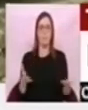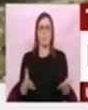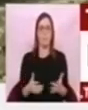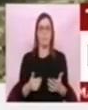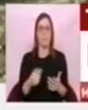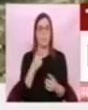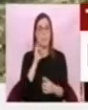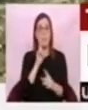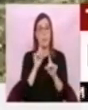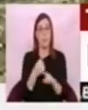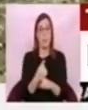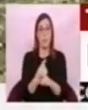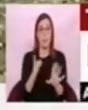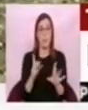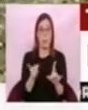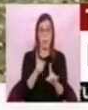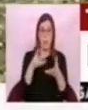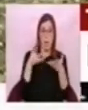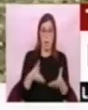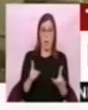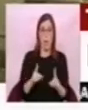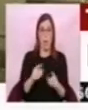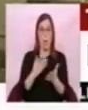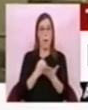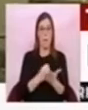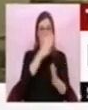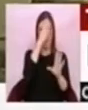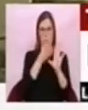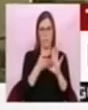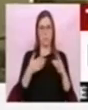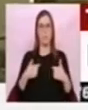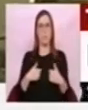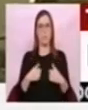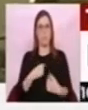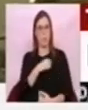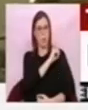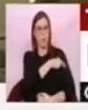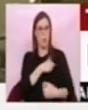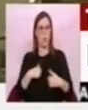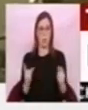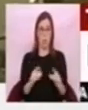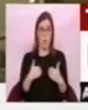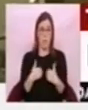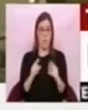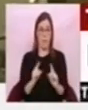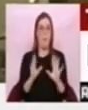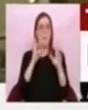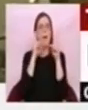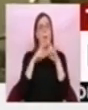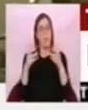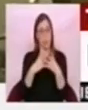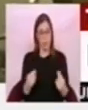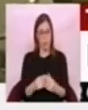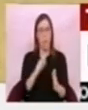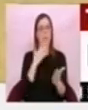tentar ajudar numa coisa muito importante também. Não propriamente ajudar relativamente ao apoio psicológico, aí não nos compete. Agora, tentar encontrar soluções